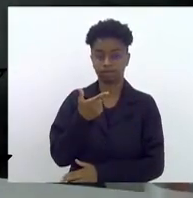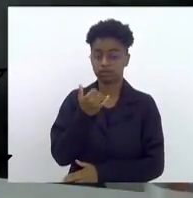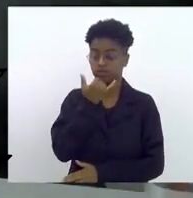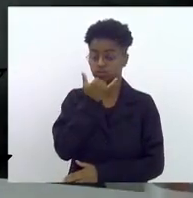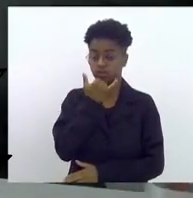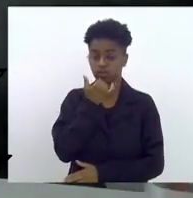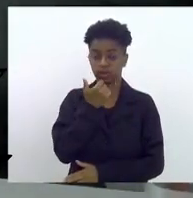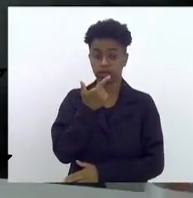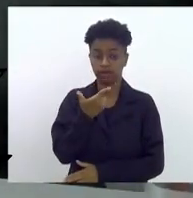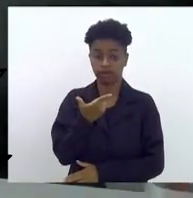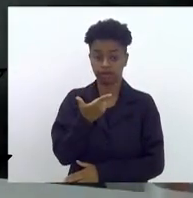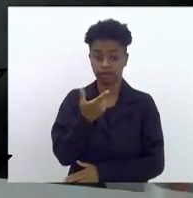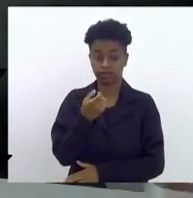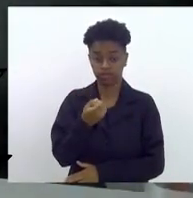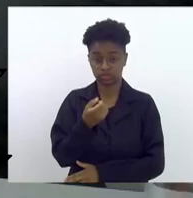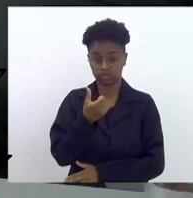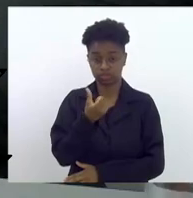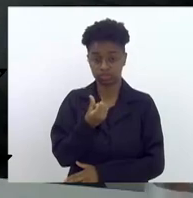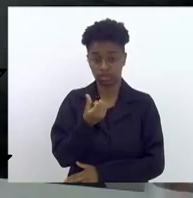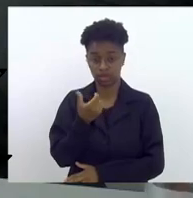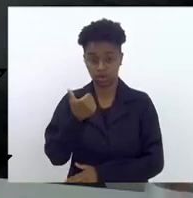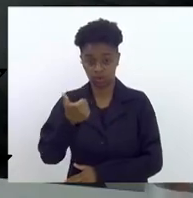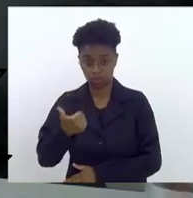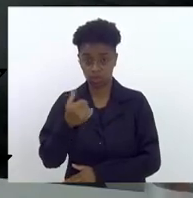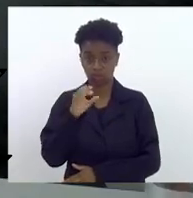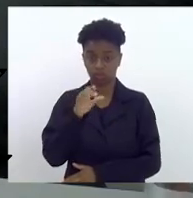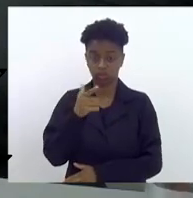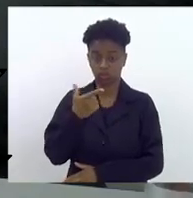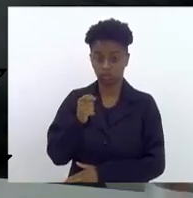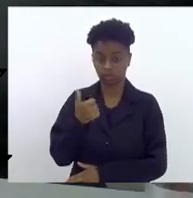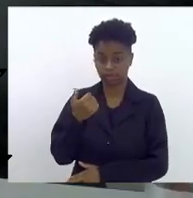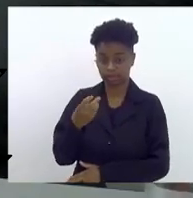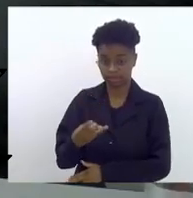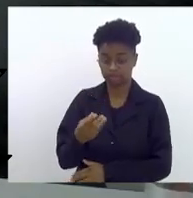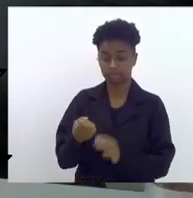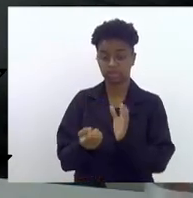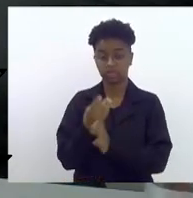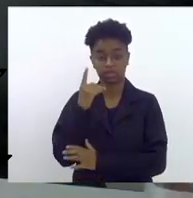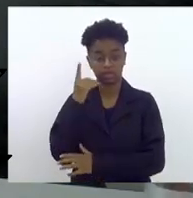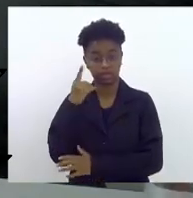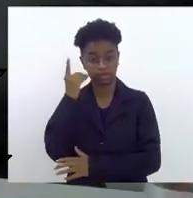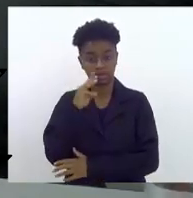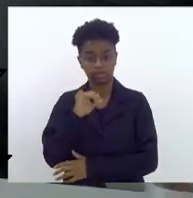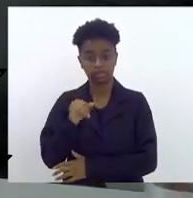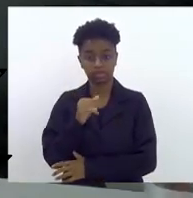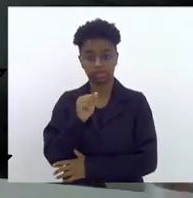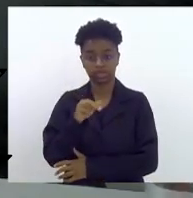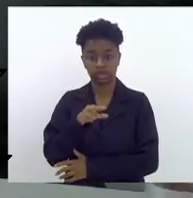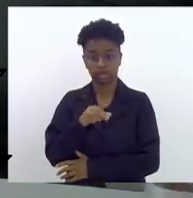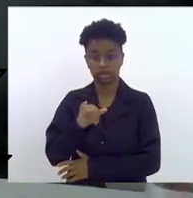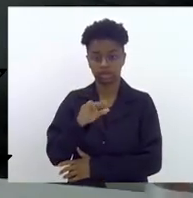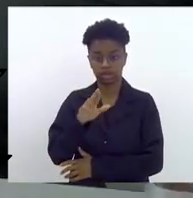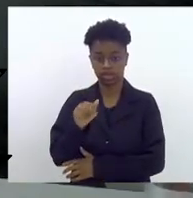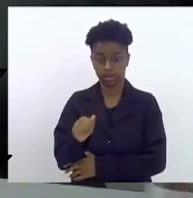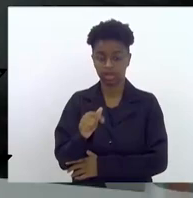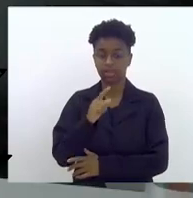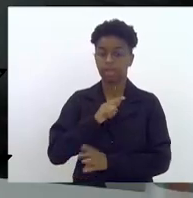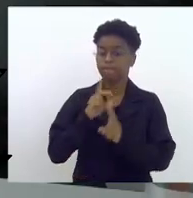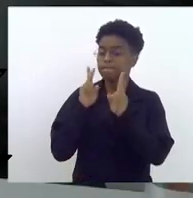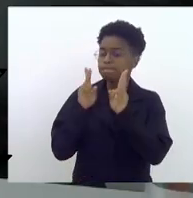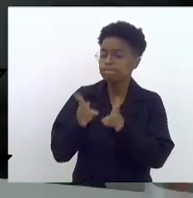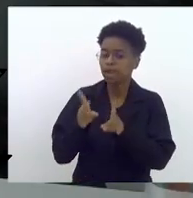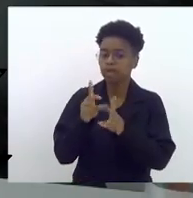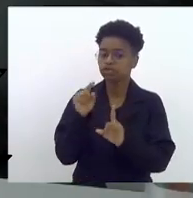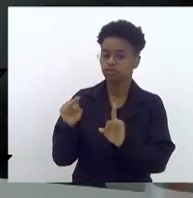desculpa 2061 de 2013 de autoria da deputada joanira Rocha que possui o mesmo